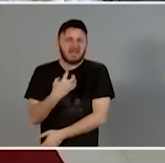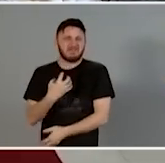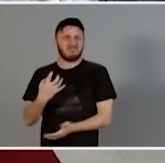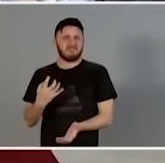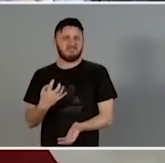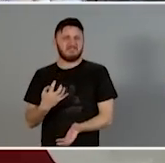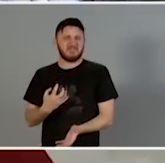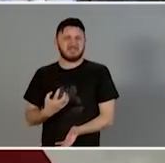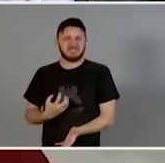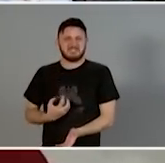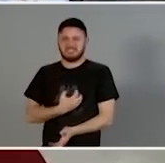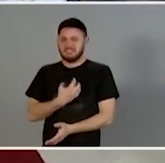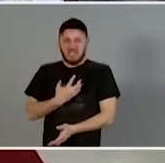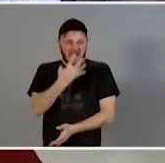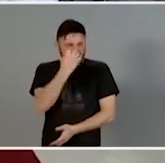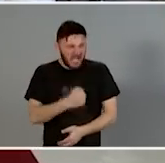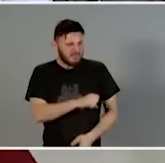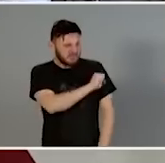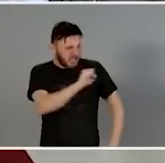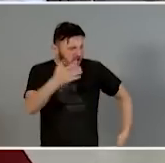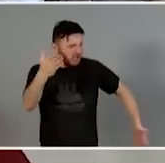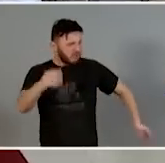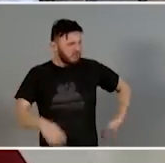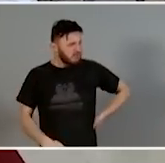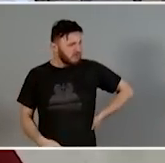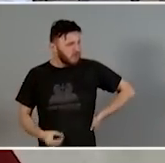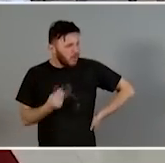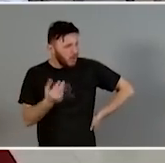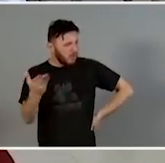tinhosa, daquela jararaca,